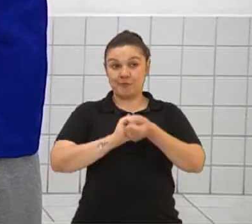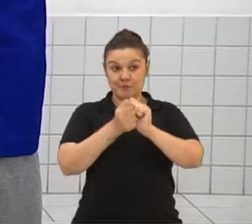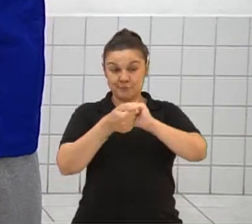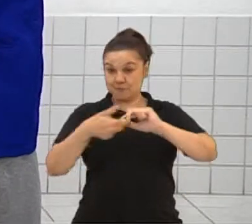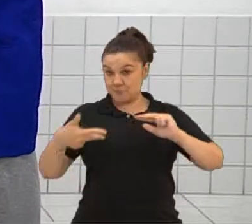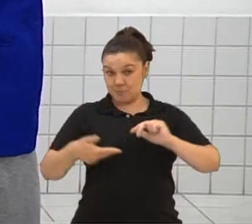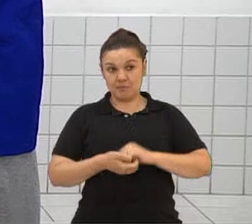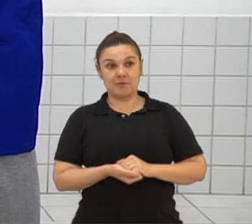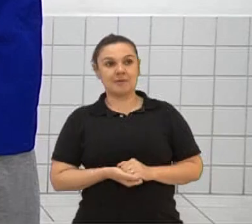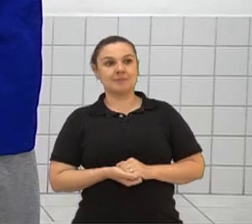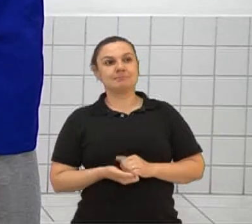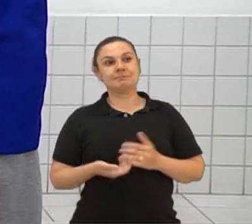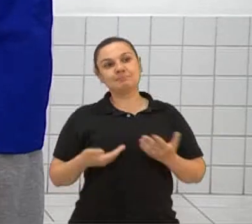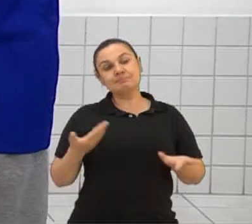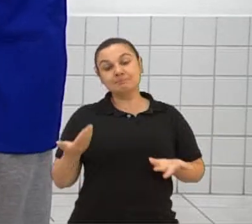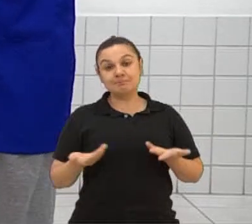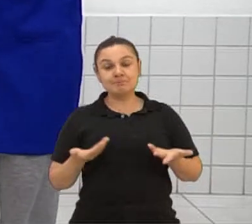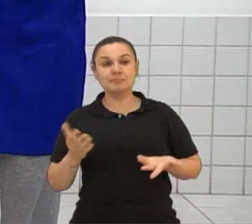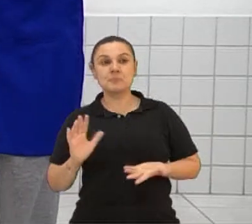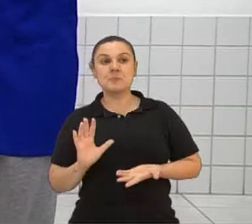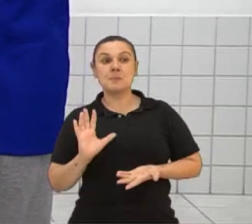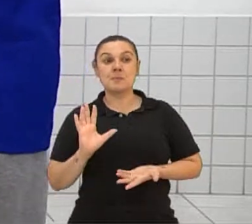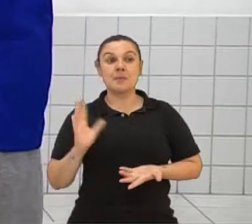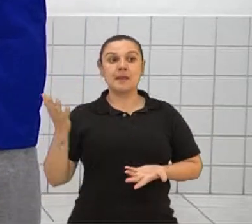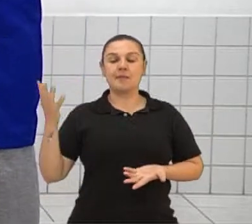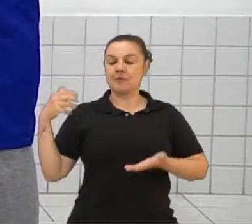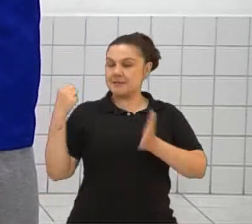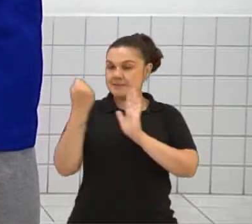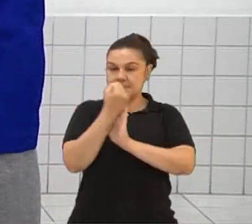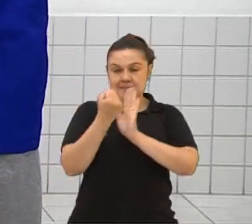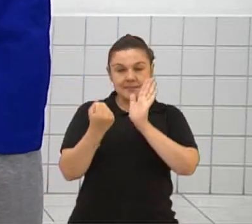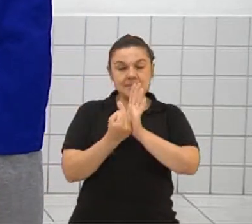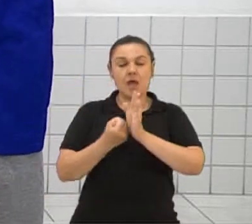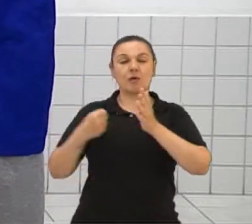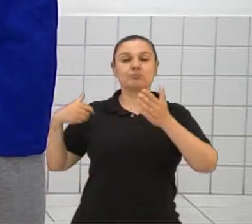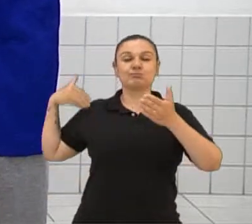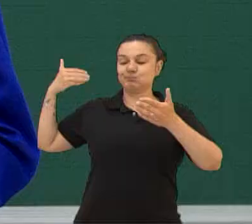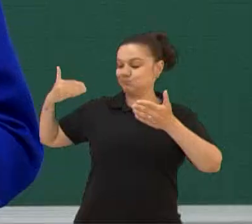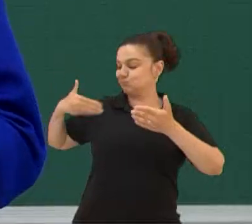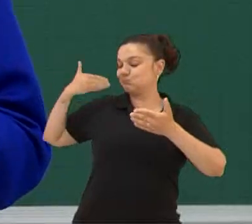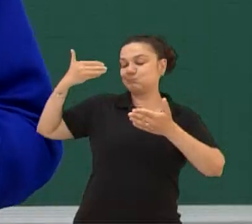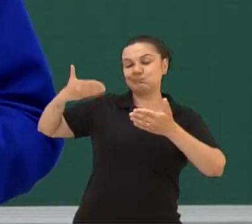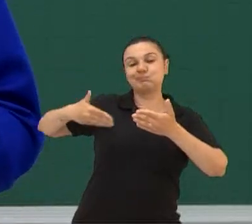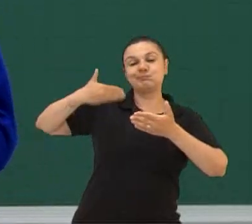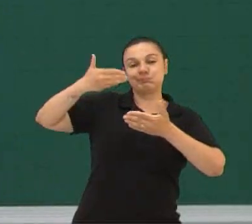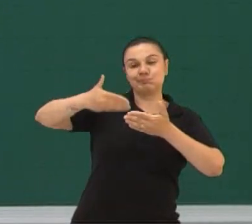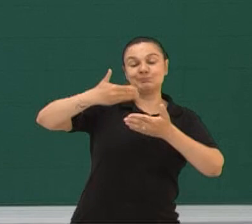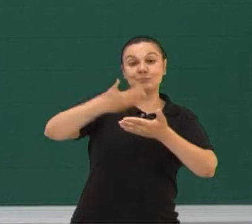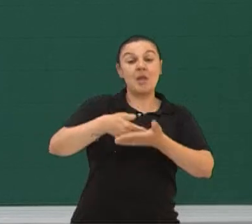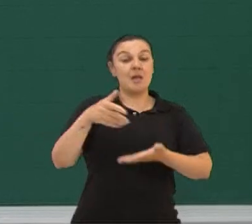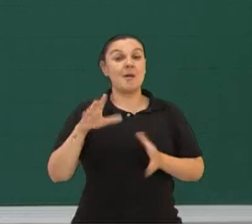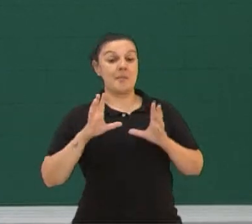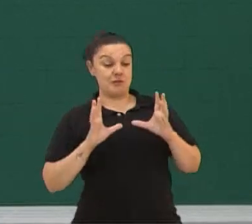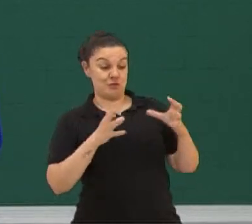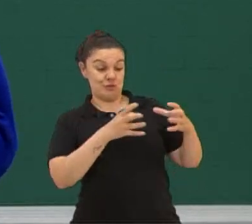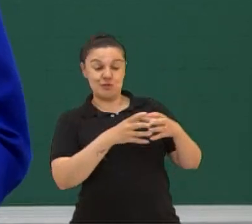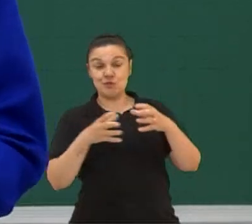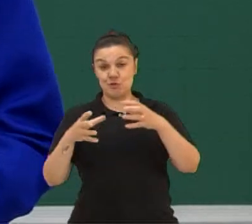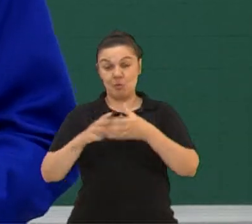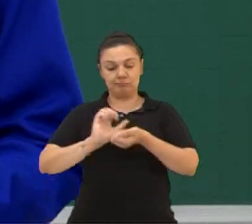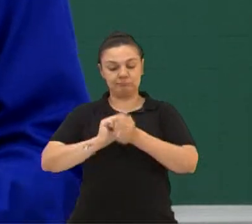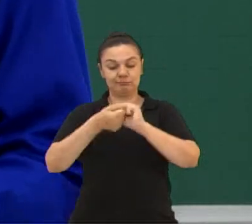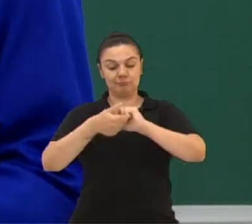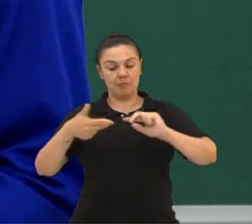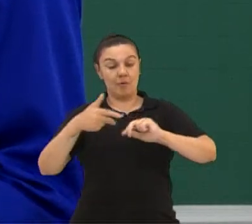esporte, aconteceu aí, né, no decorrer de séculos. Então, foram muitos anos para que essas modalidades elas se